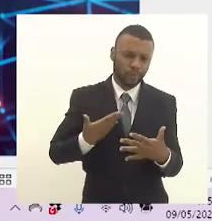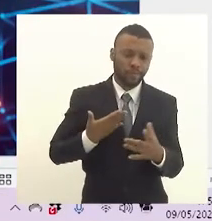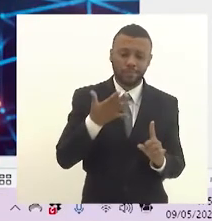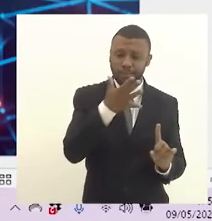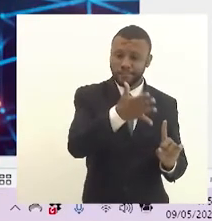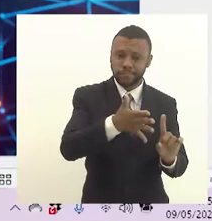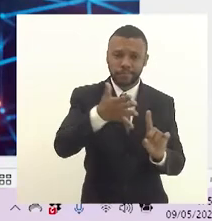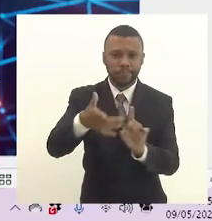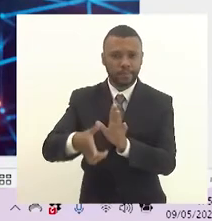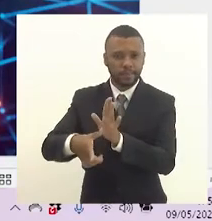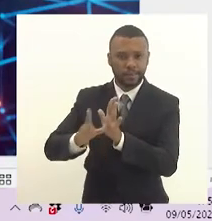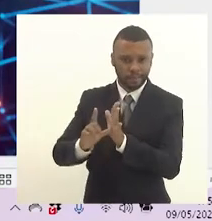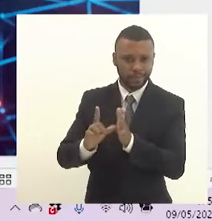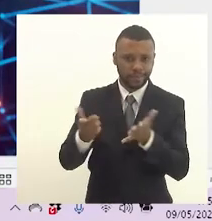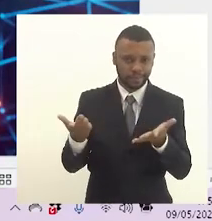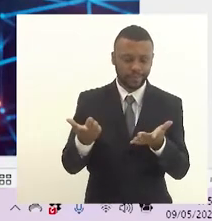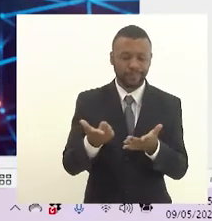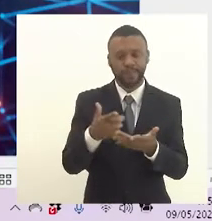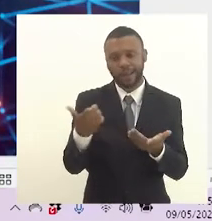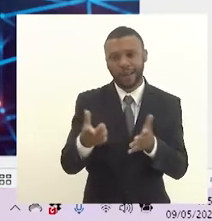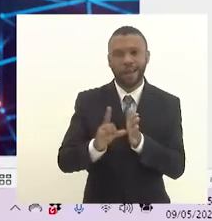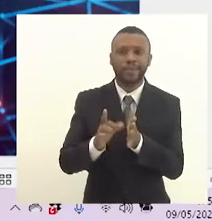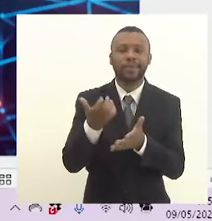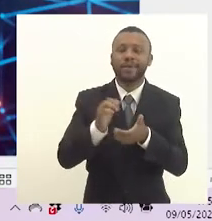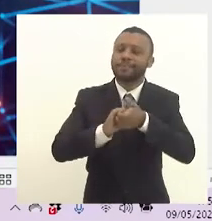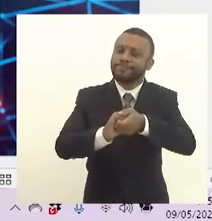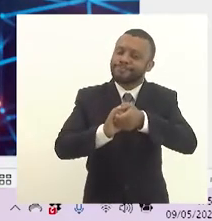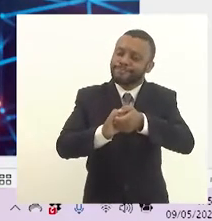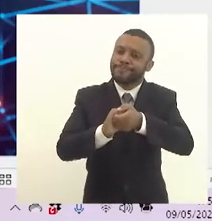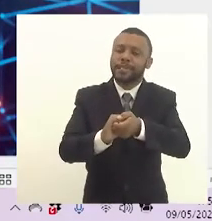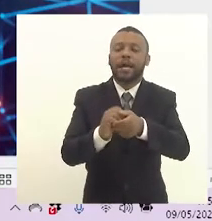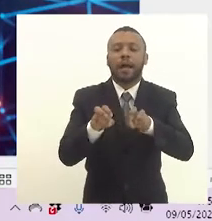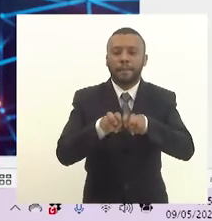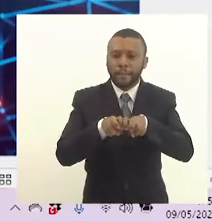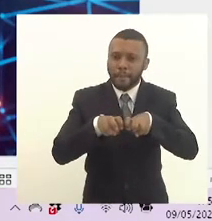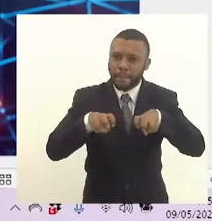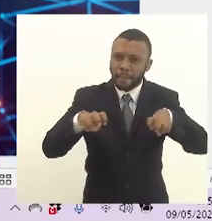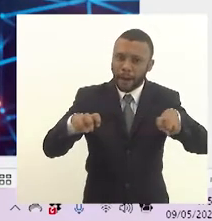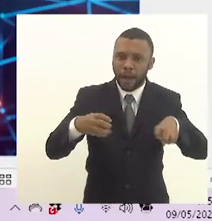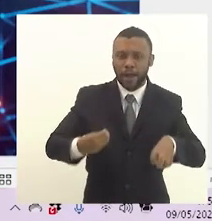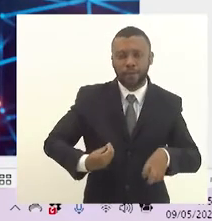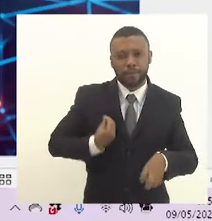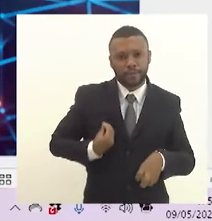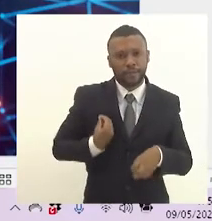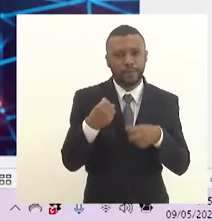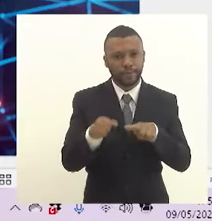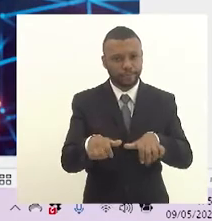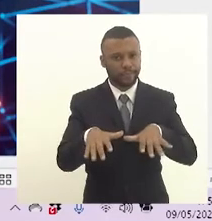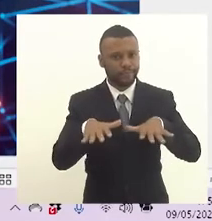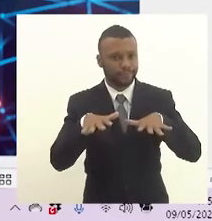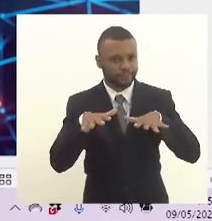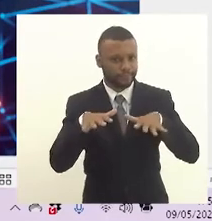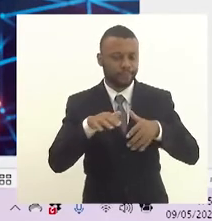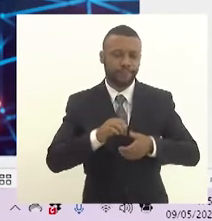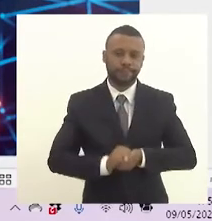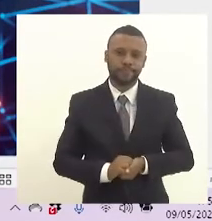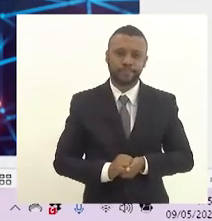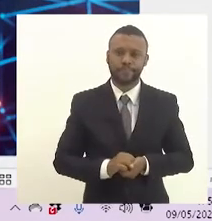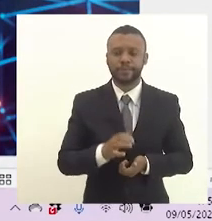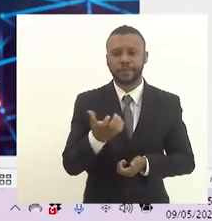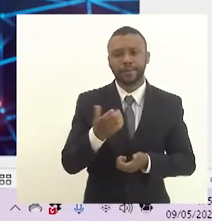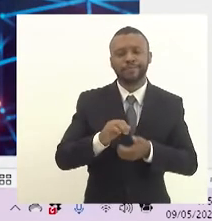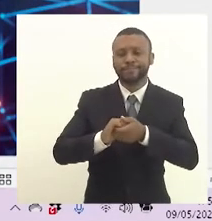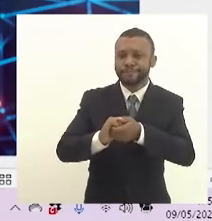muito bem. Eu queria, antes de mais nada, saudar a mesa, saudar todos os presentes, em nome do presidente, saudar todos